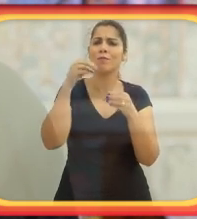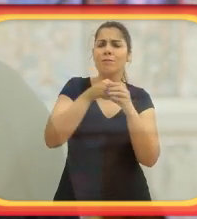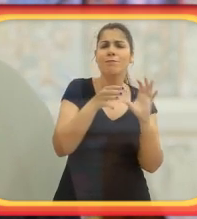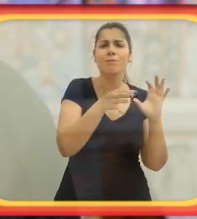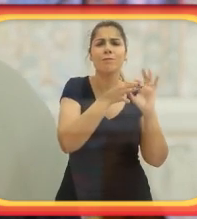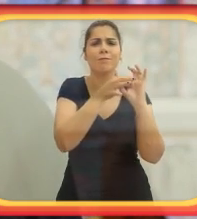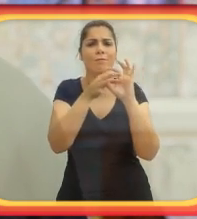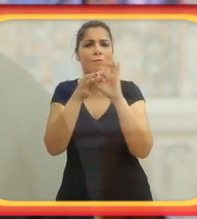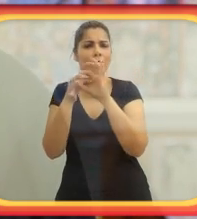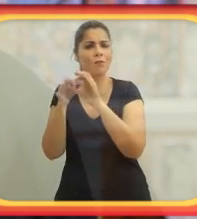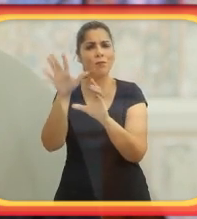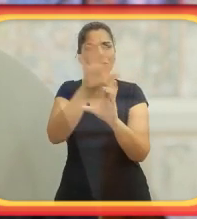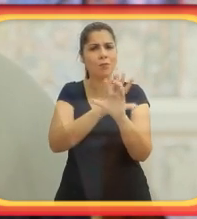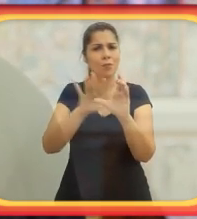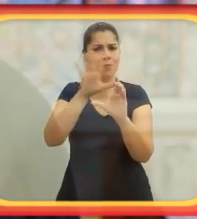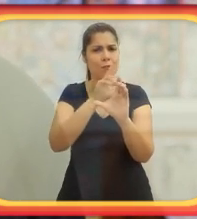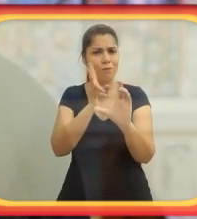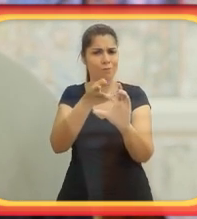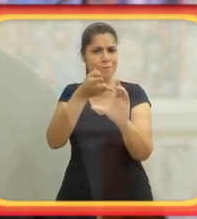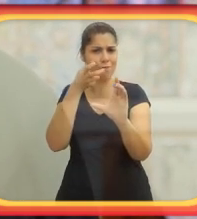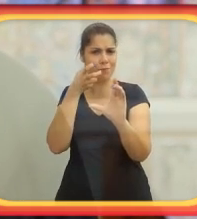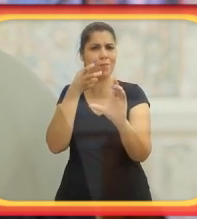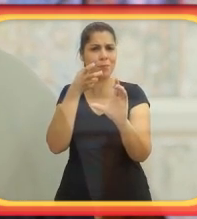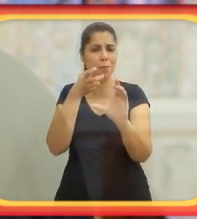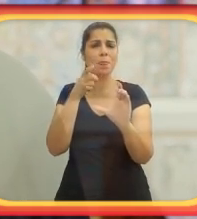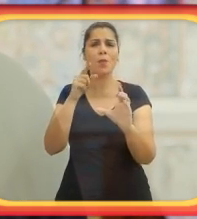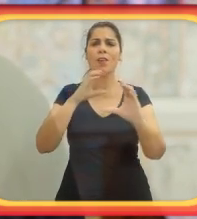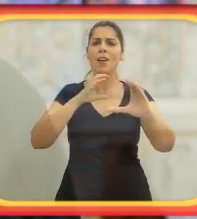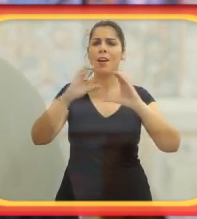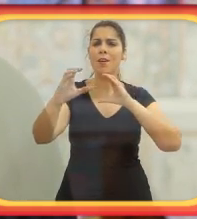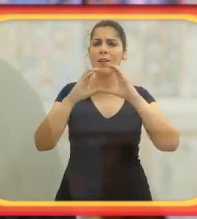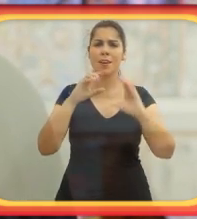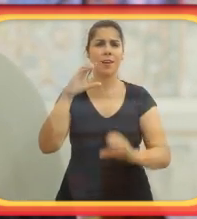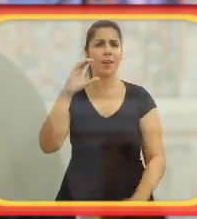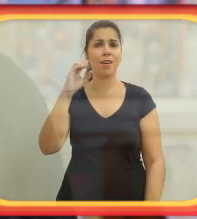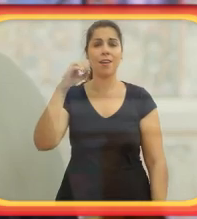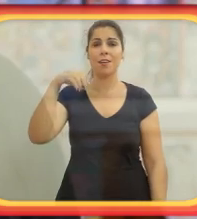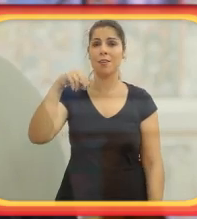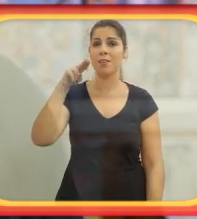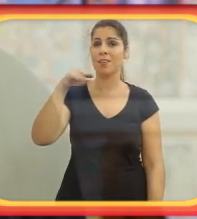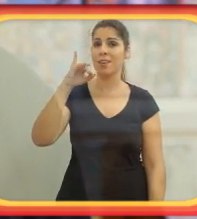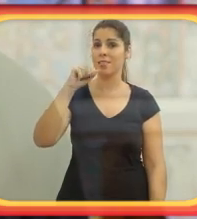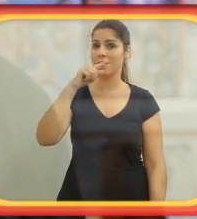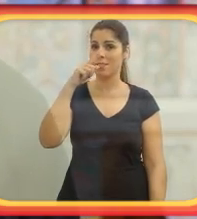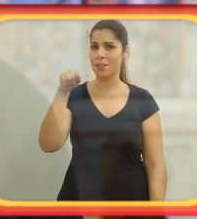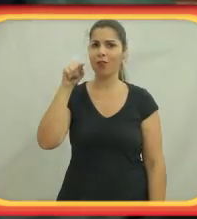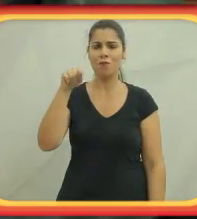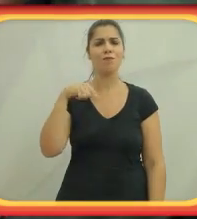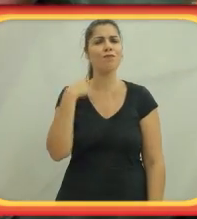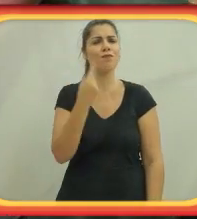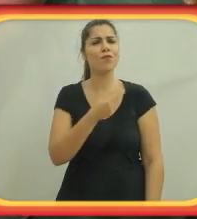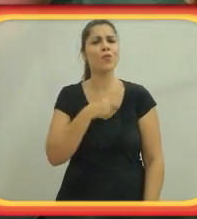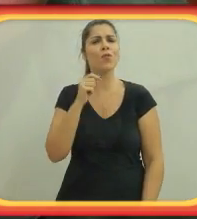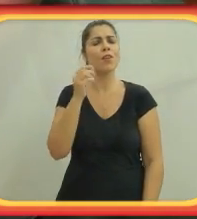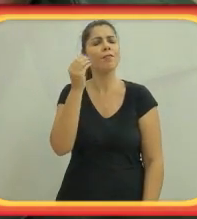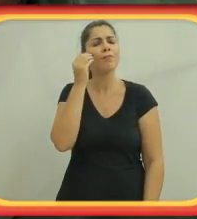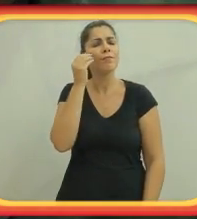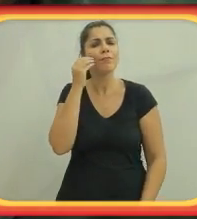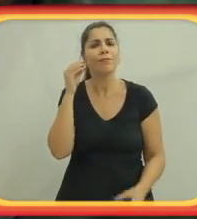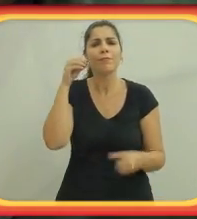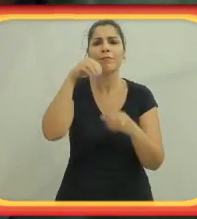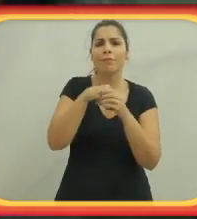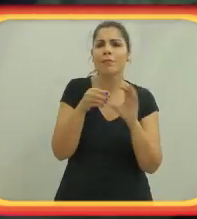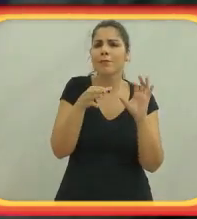acabamos estabelecendo ao longo dos anos e que acabou tendo uma produção maravilhosa e resultando num livro. O livro, quando